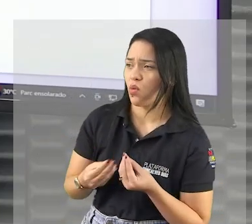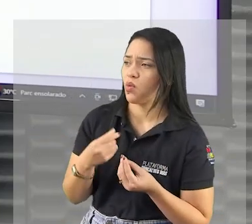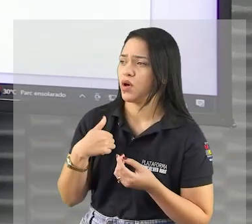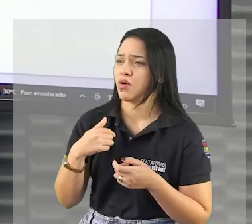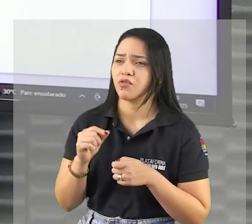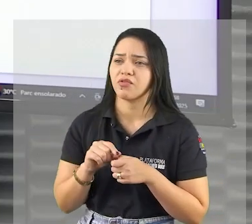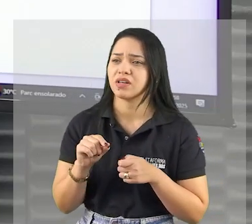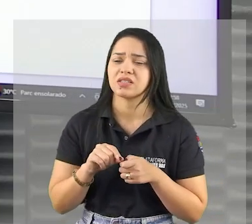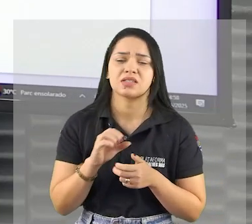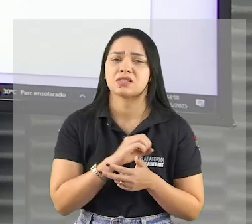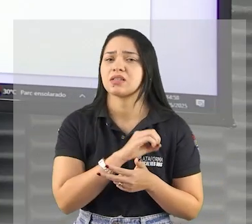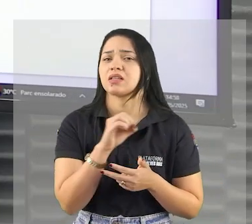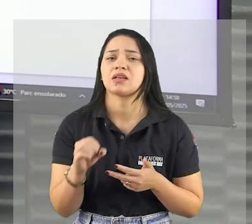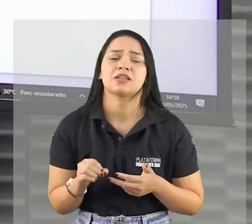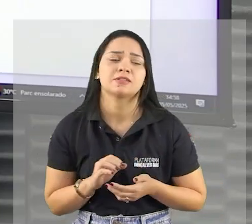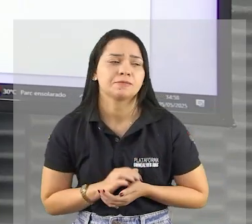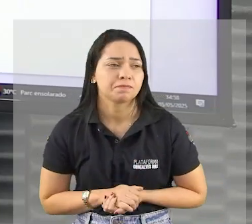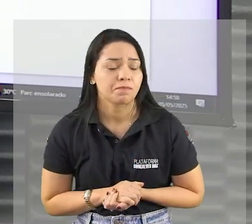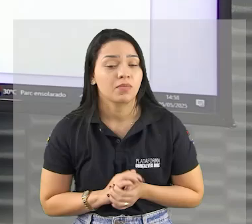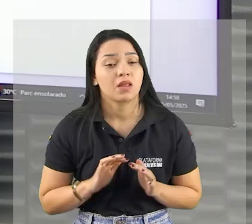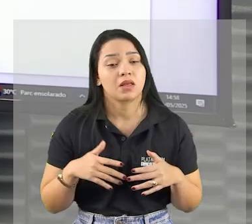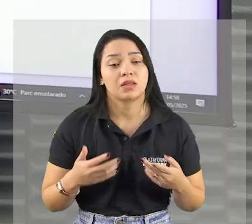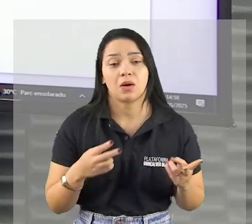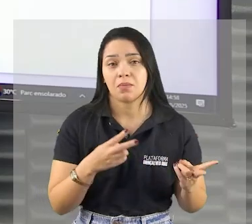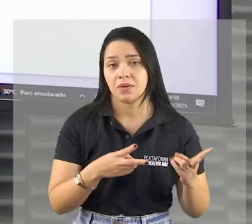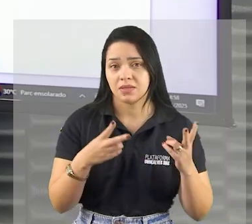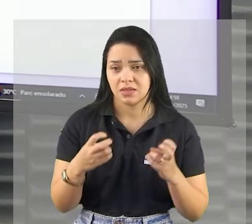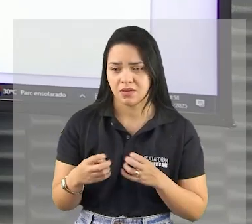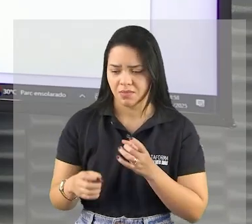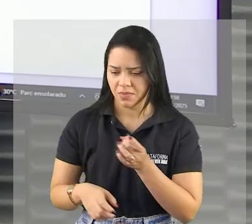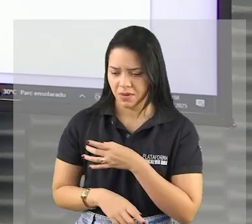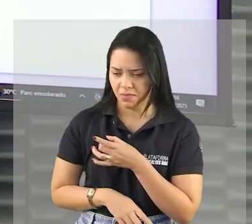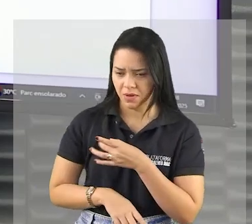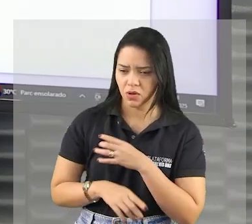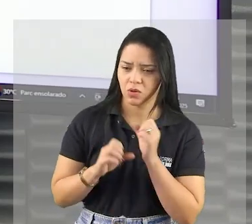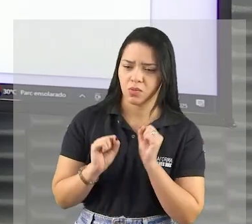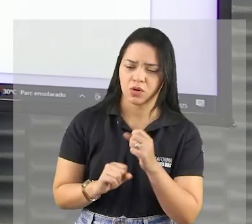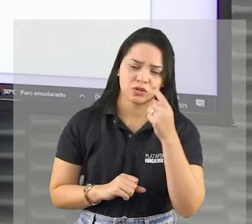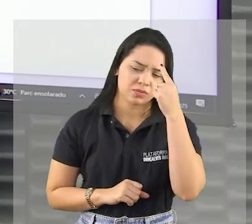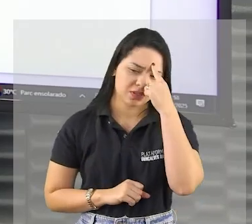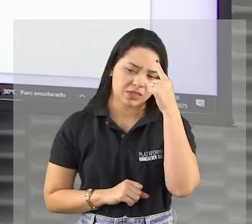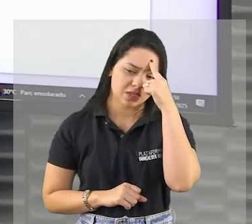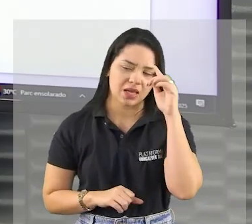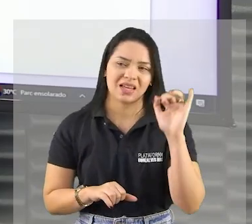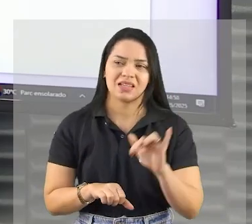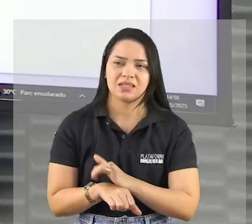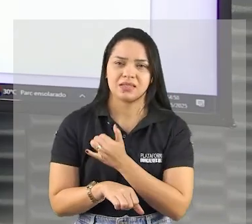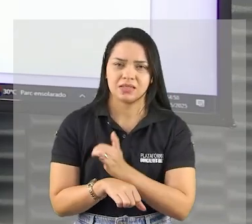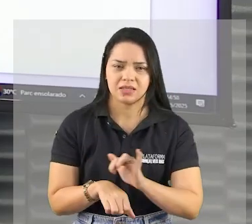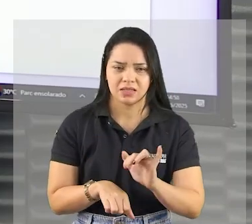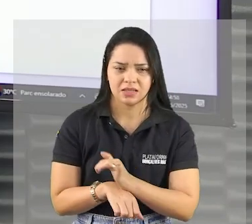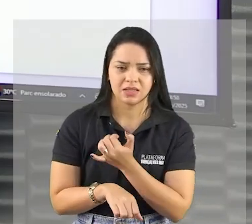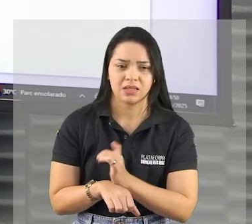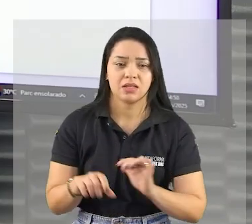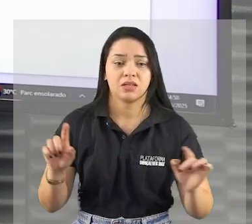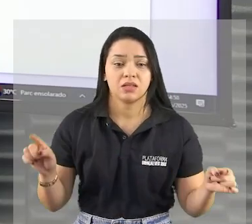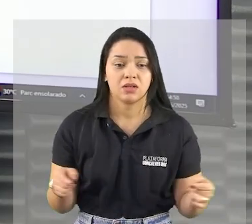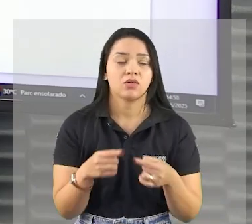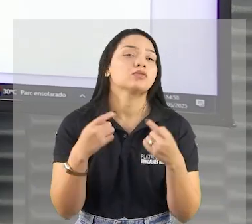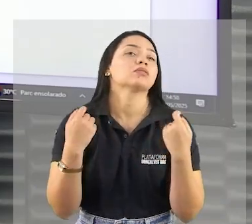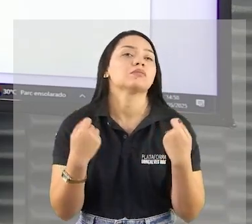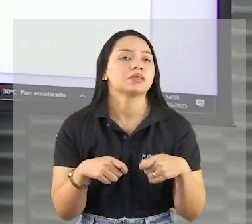esse Enem? Né? Então, perceba que para cada medo, a gente pode pensar estratégias de acordo com aquilo que a gente